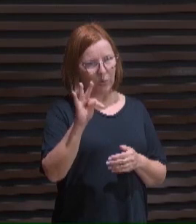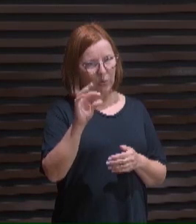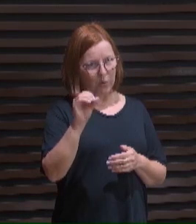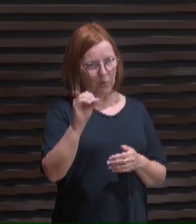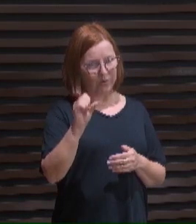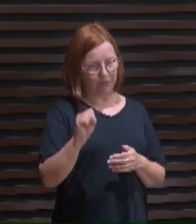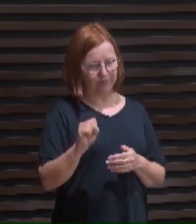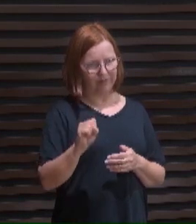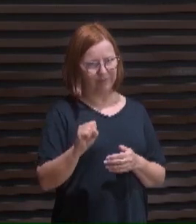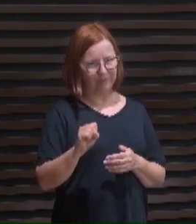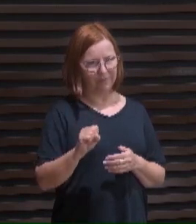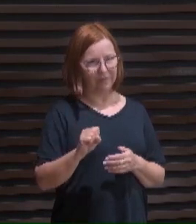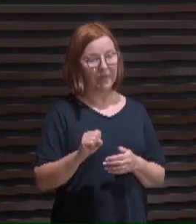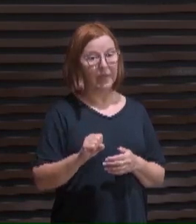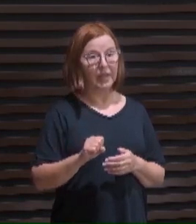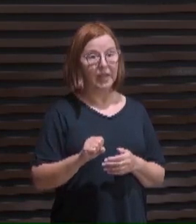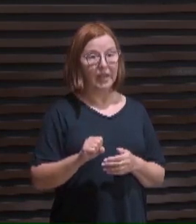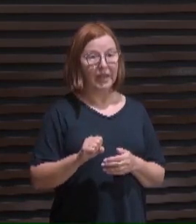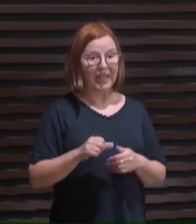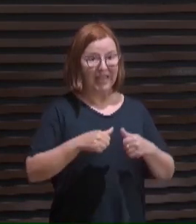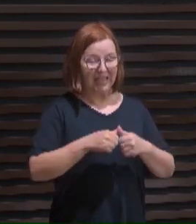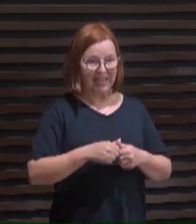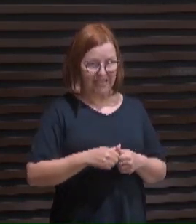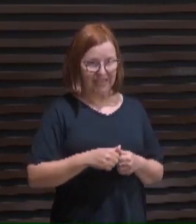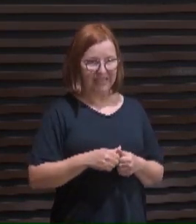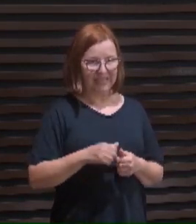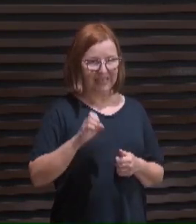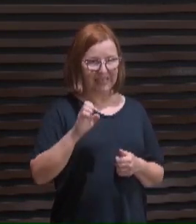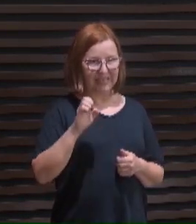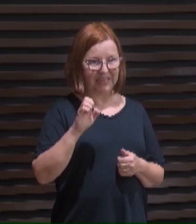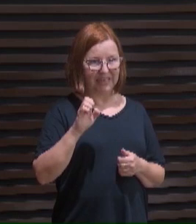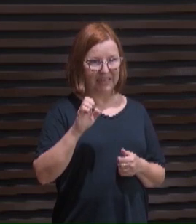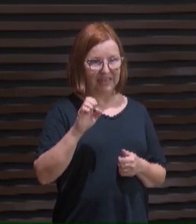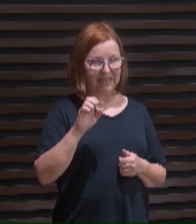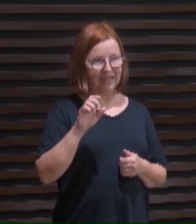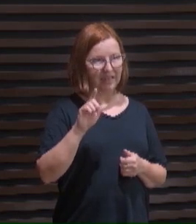outro tipo de egoísmo. Esse egoísmo aqui é a idolatria do eu.